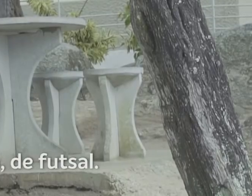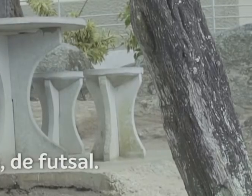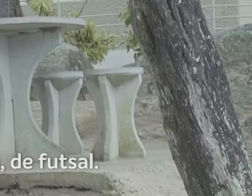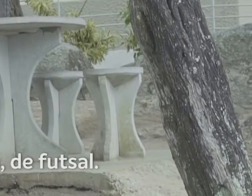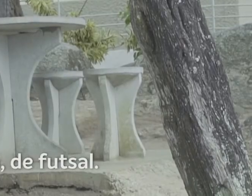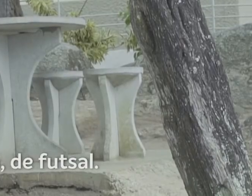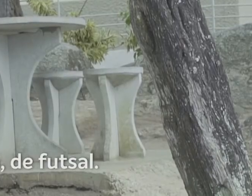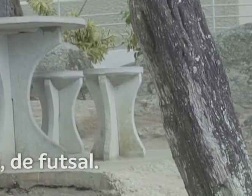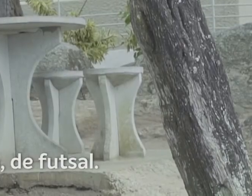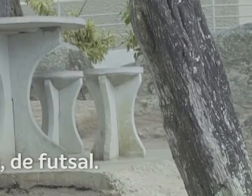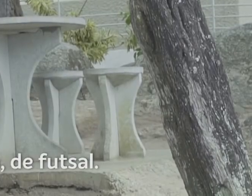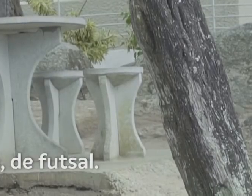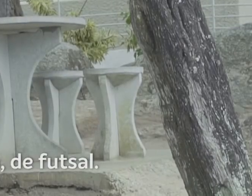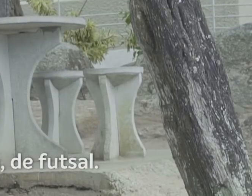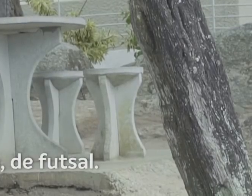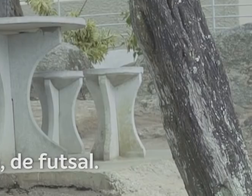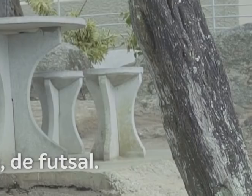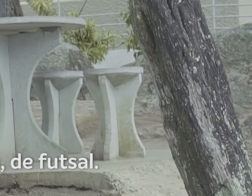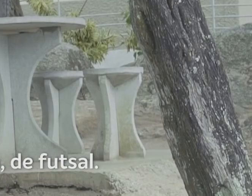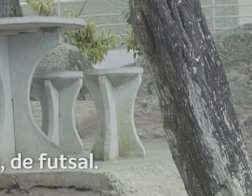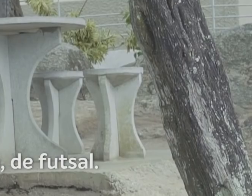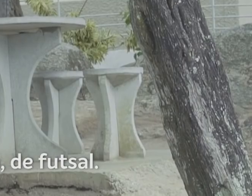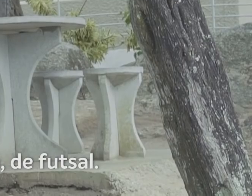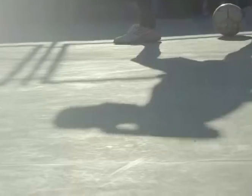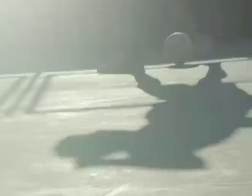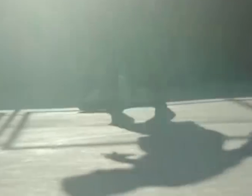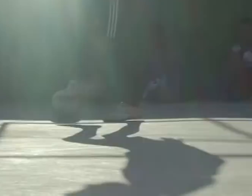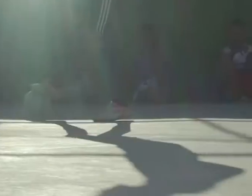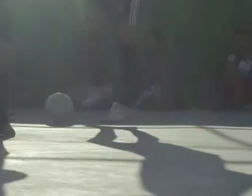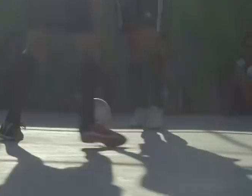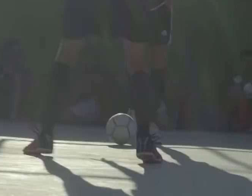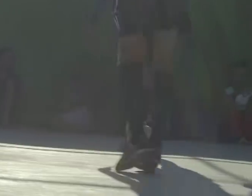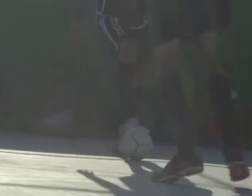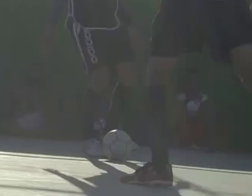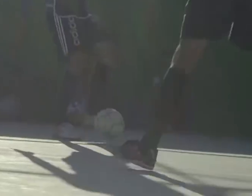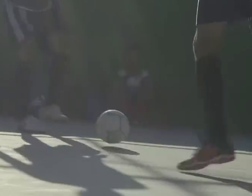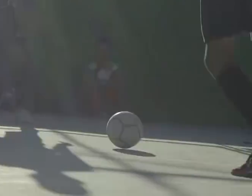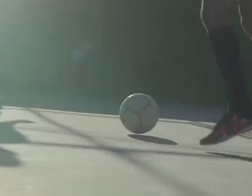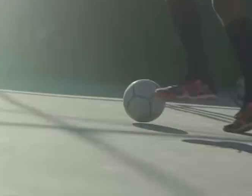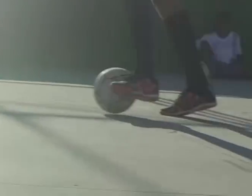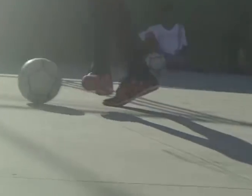temos aulas de capoeira, de futsal.